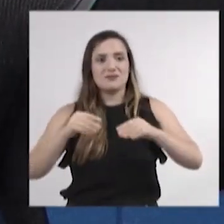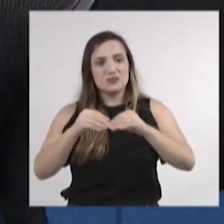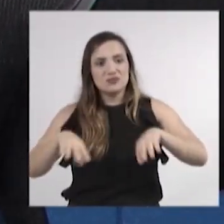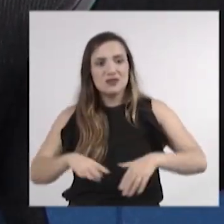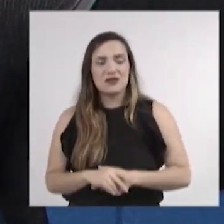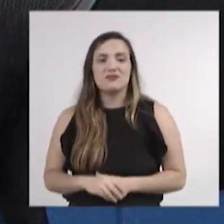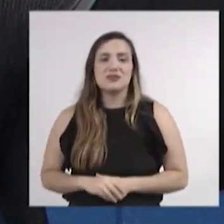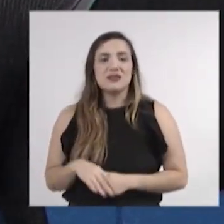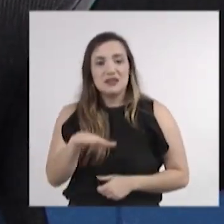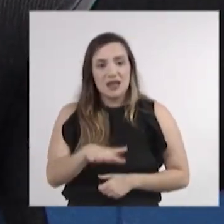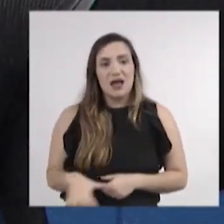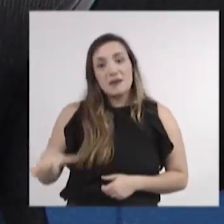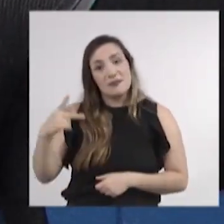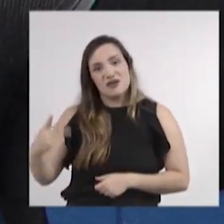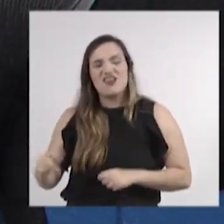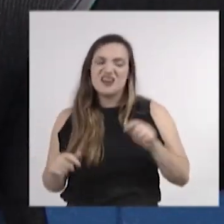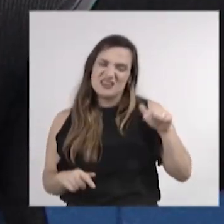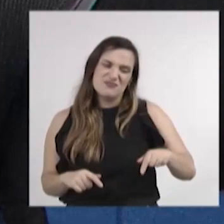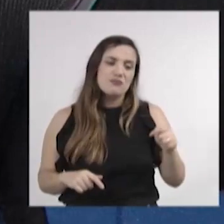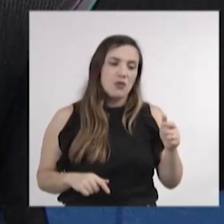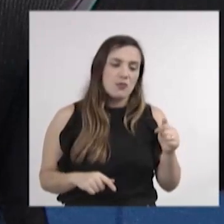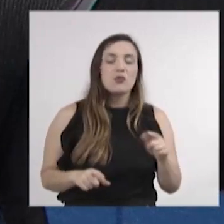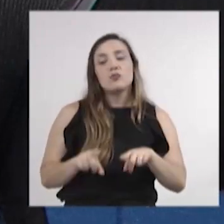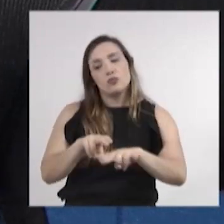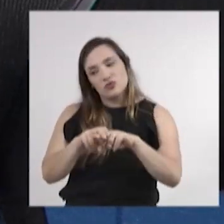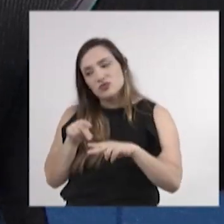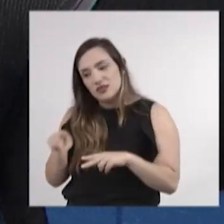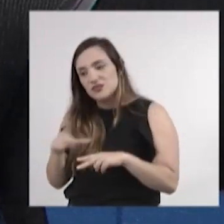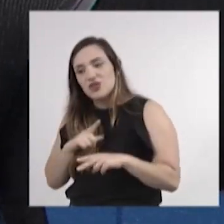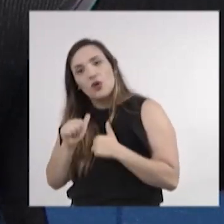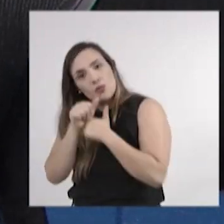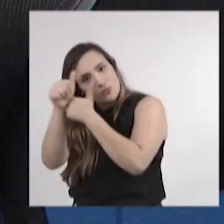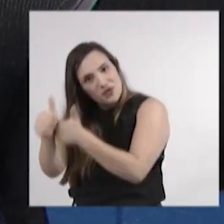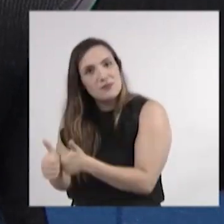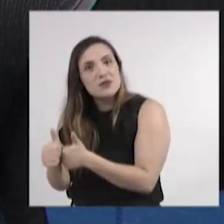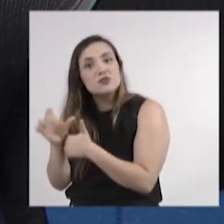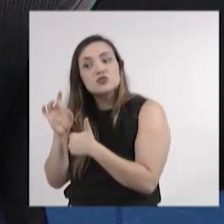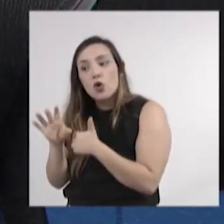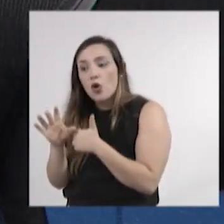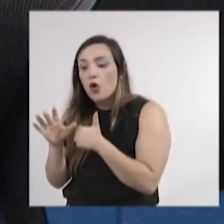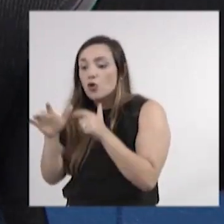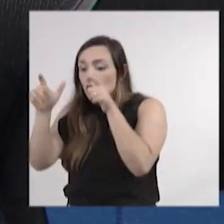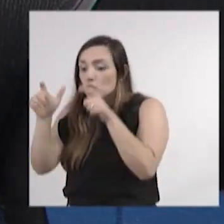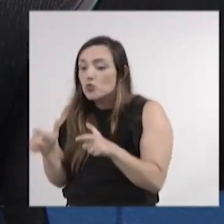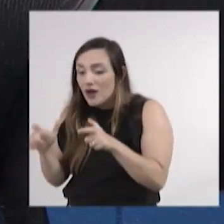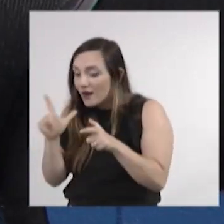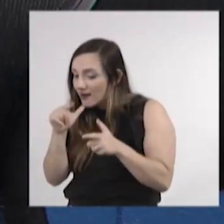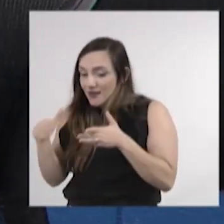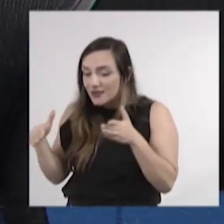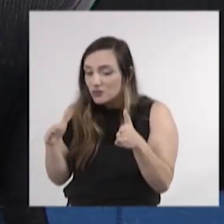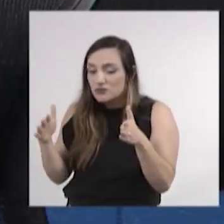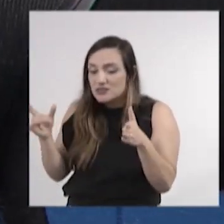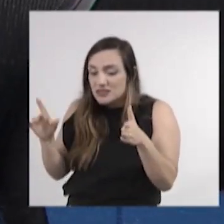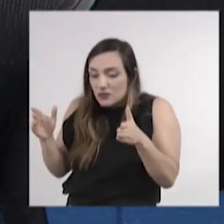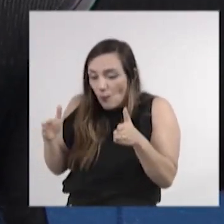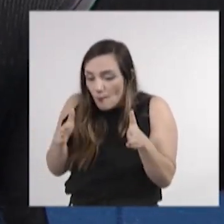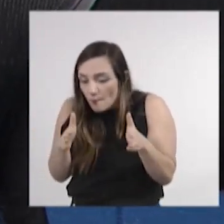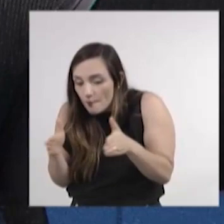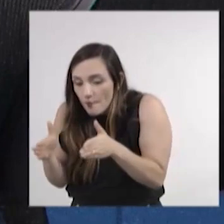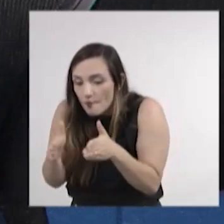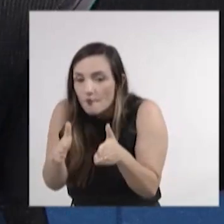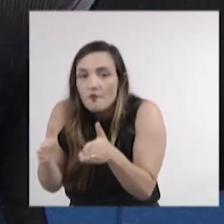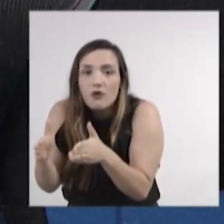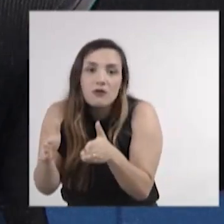lá no lado do Paraguai, não no lado brasileiro. Então, o foco deles até então não era o monitoramento do que chega no reservatório, até porque são só 5% da área